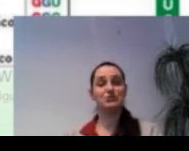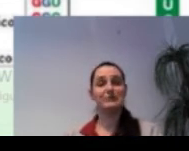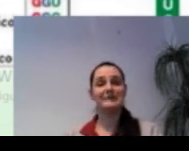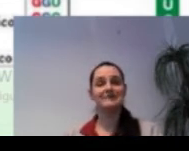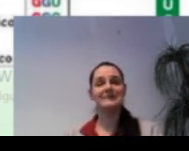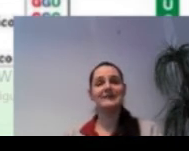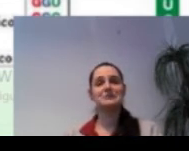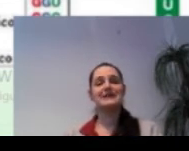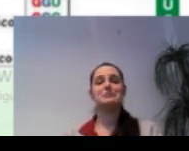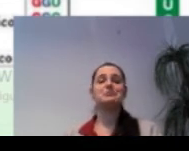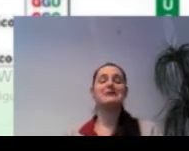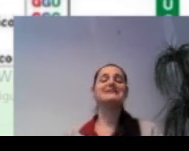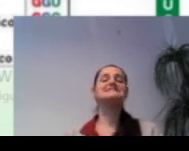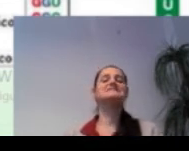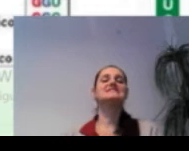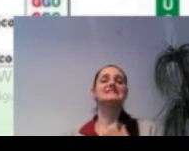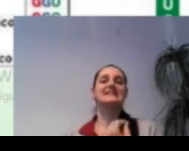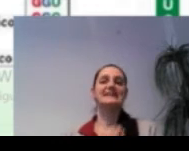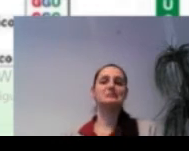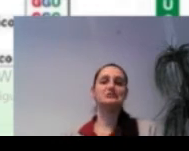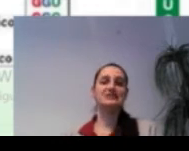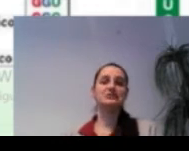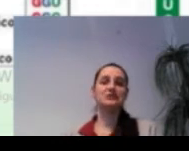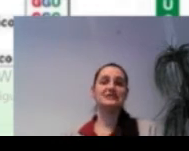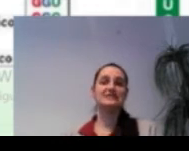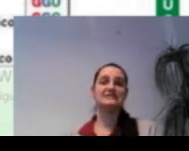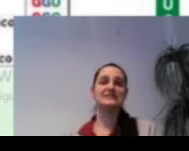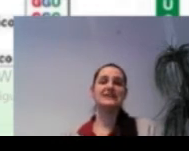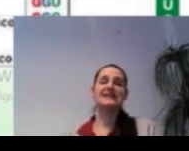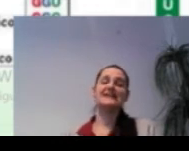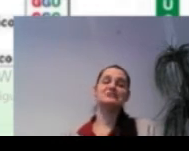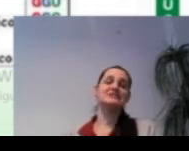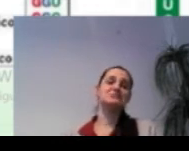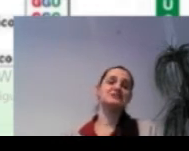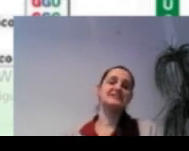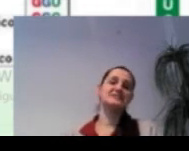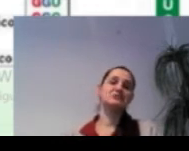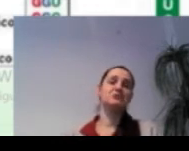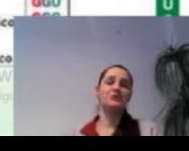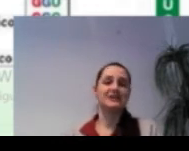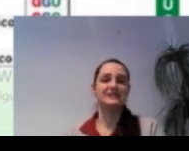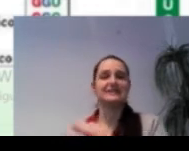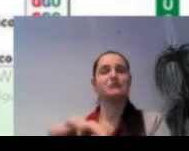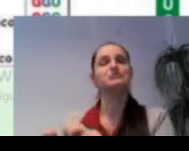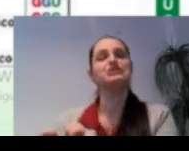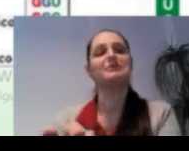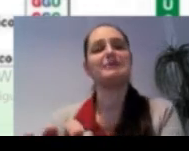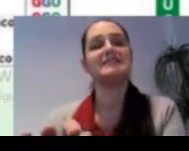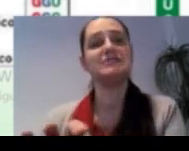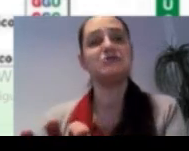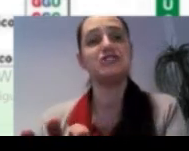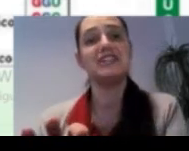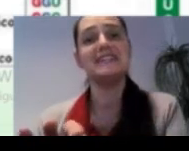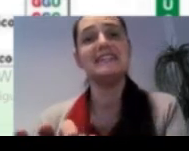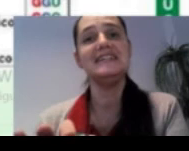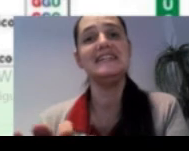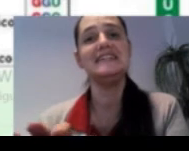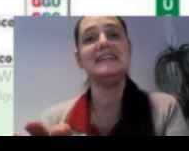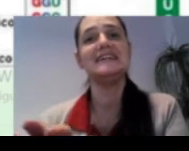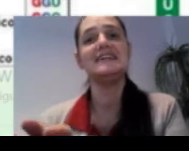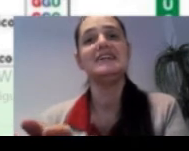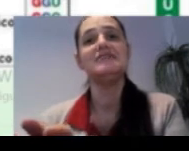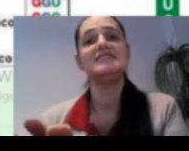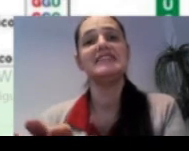natureza encontrou para que, por mais que você tenha mutações, caso essa mutação ocorra na última base nitrogenada